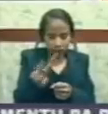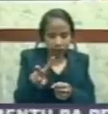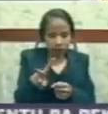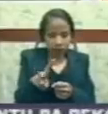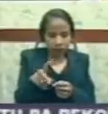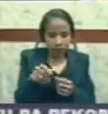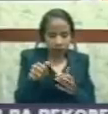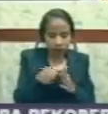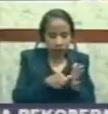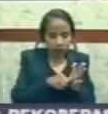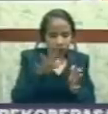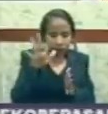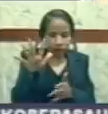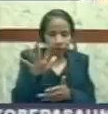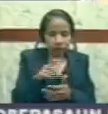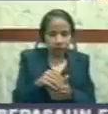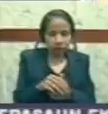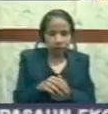no artigo 5, né?